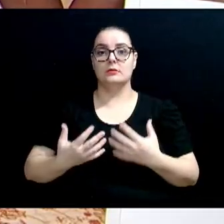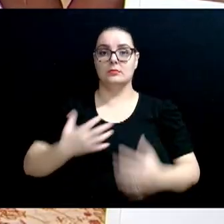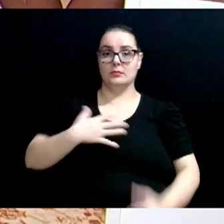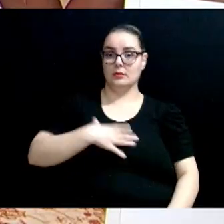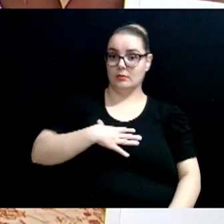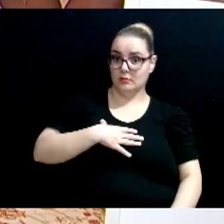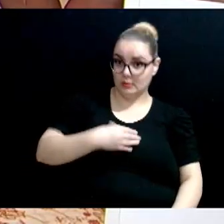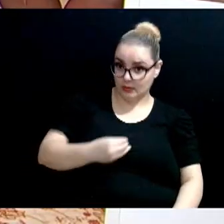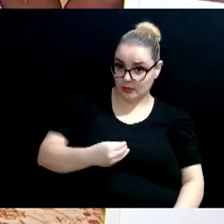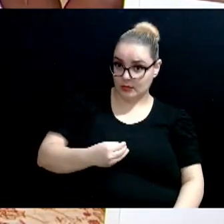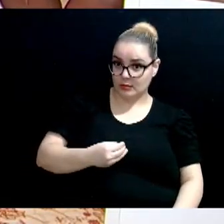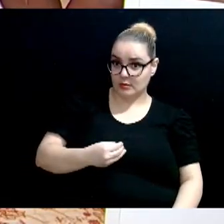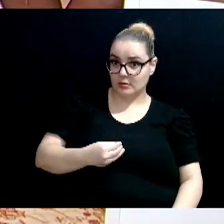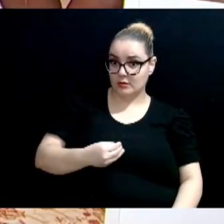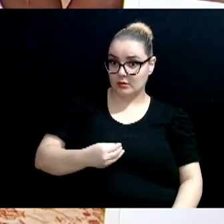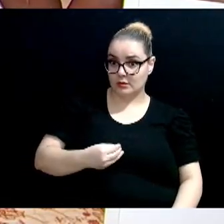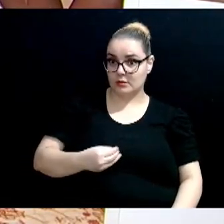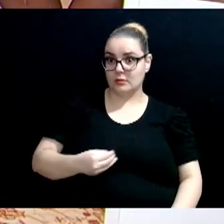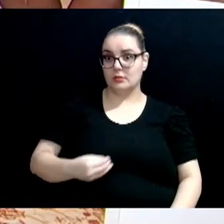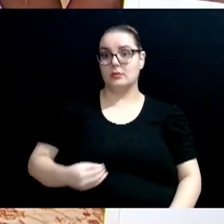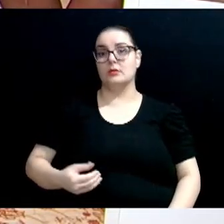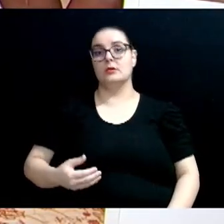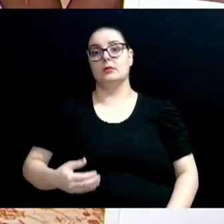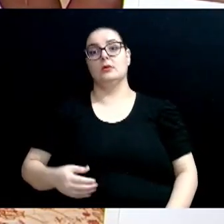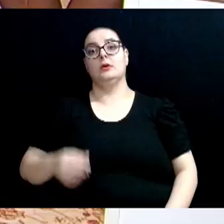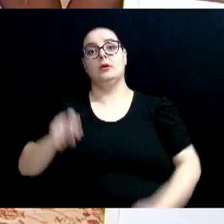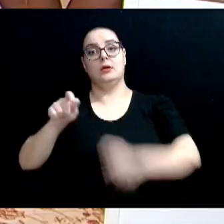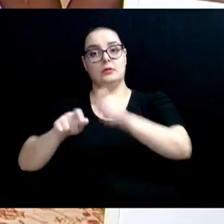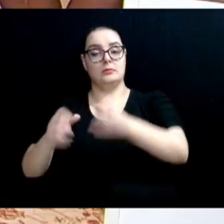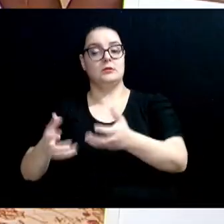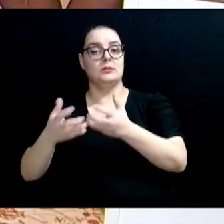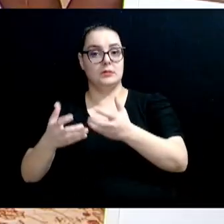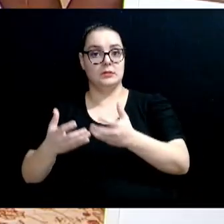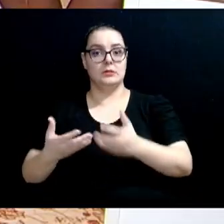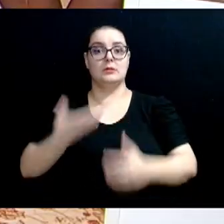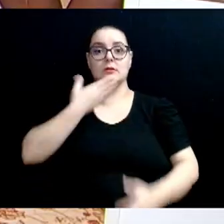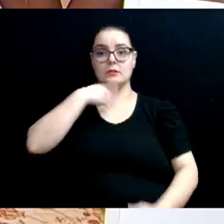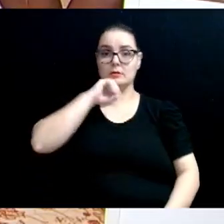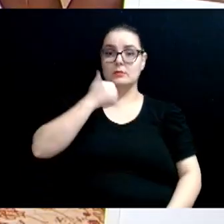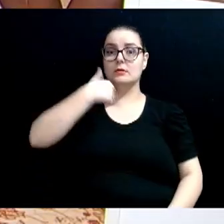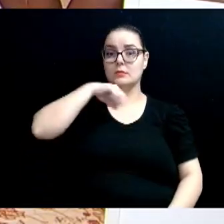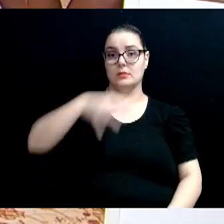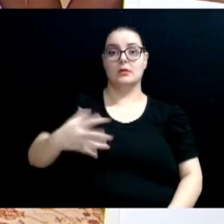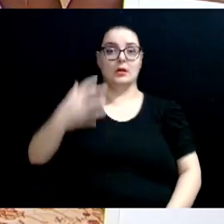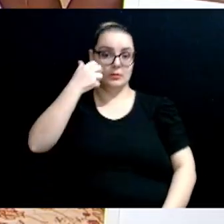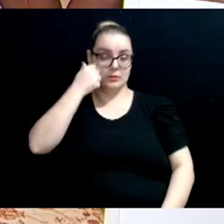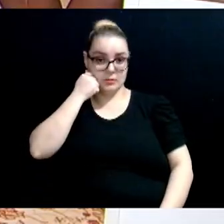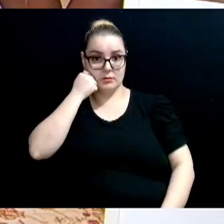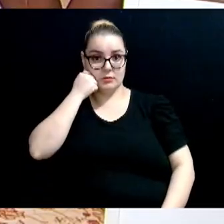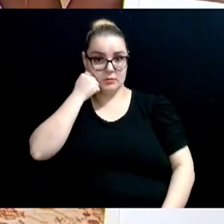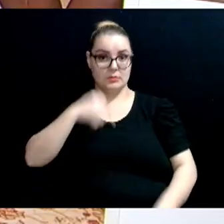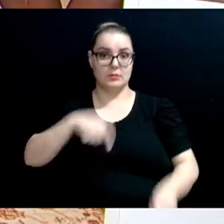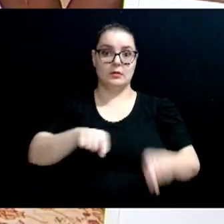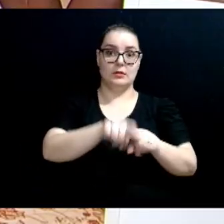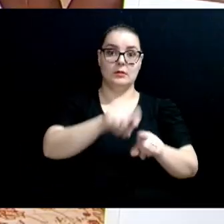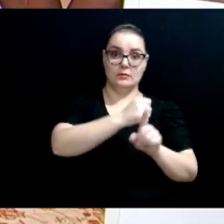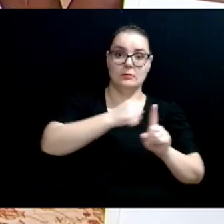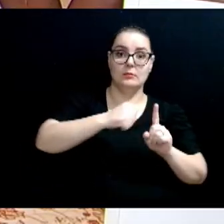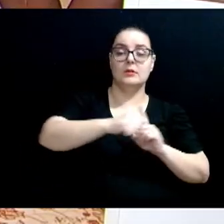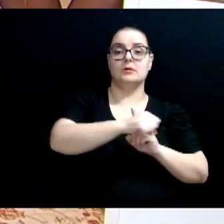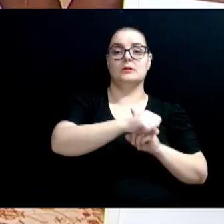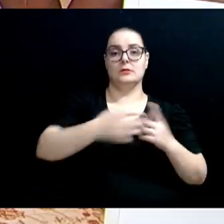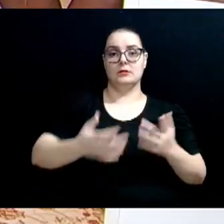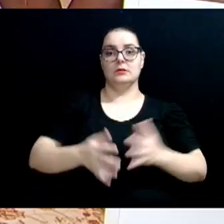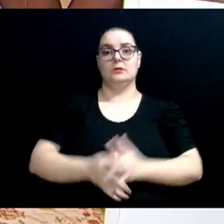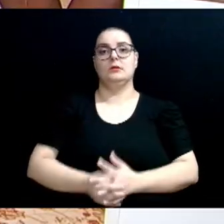filhos, né? Os pretendentes à adoção e a sociedade,